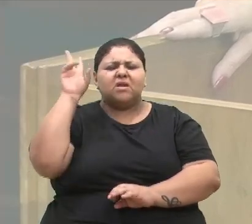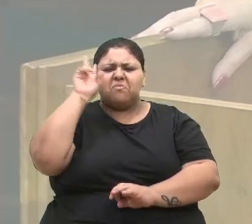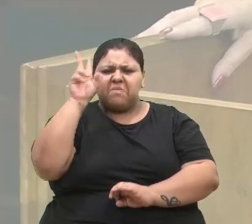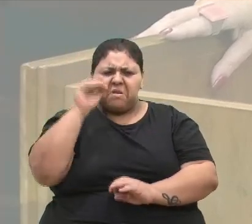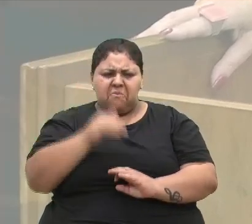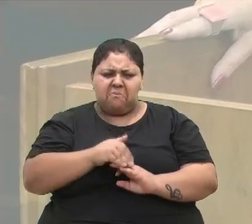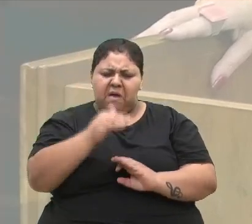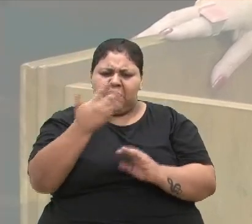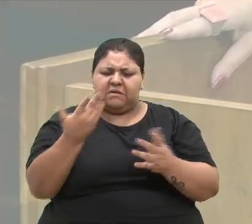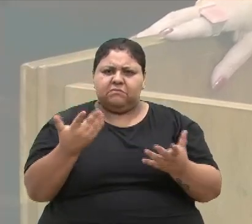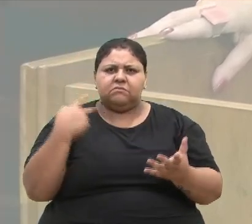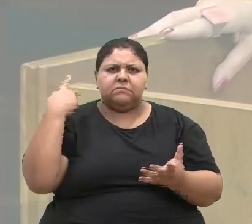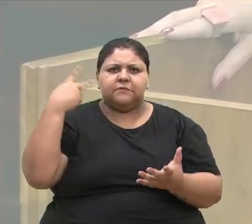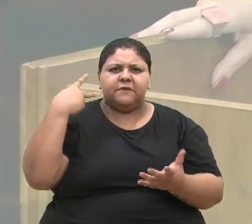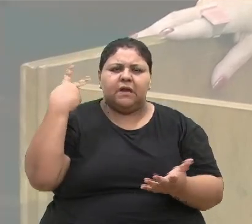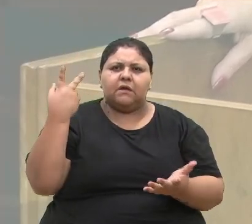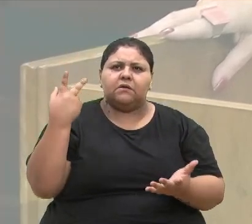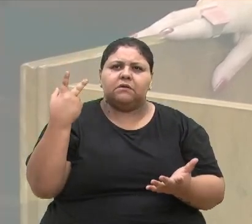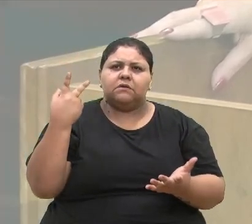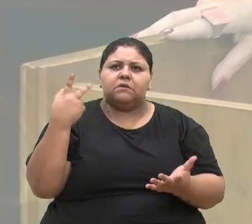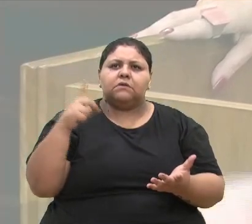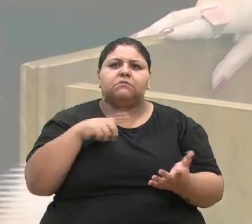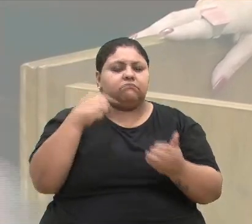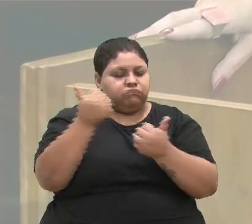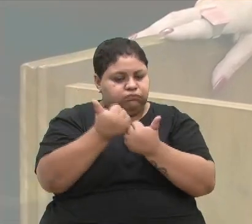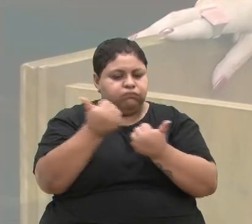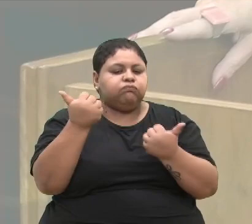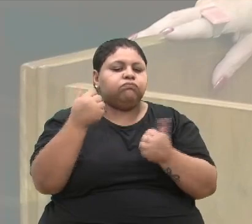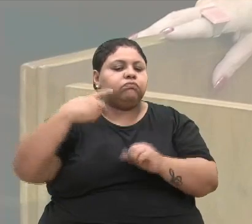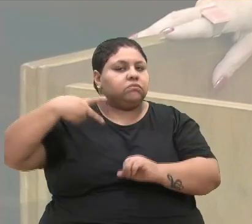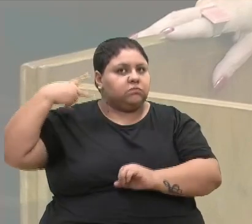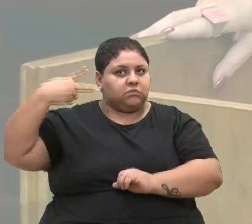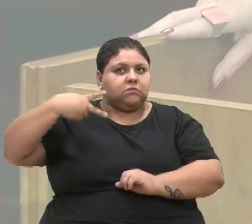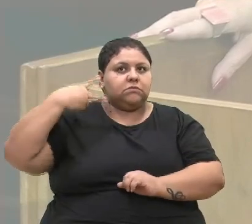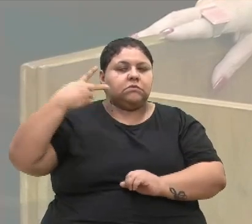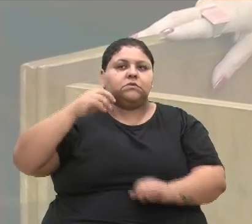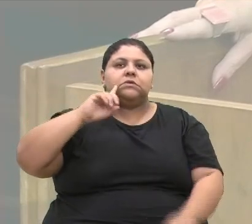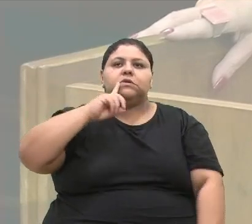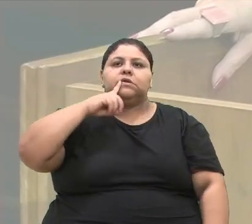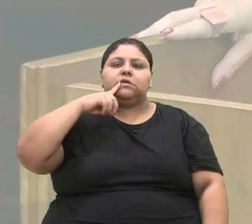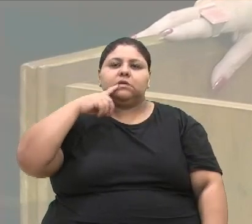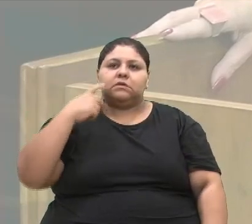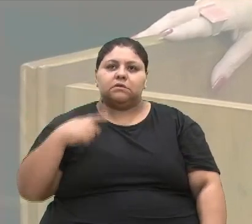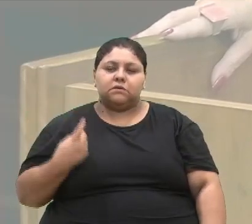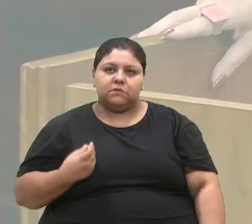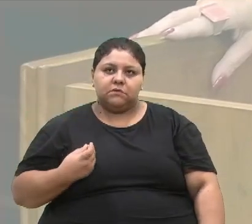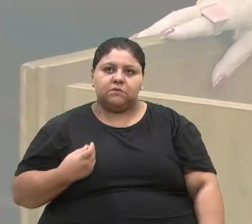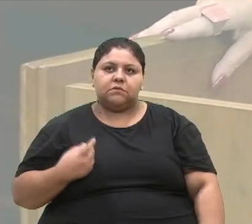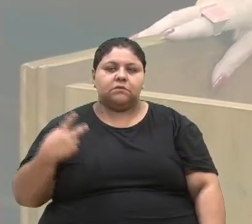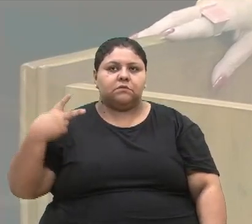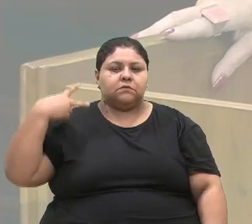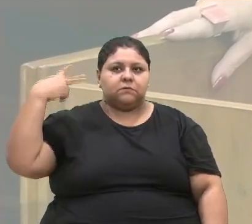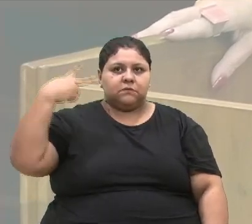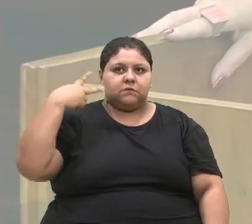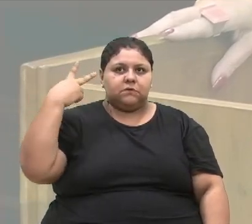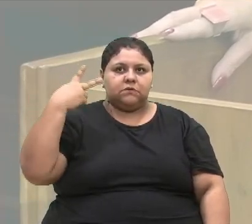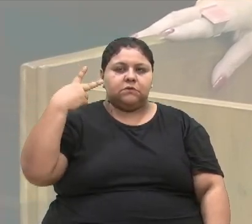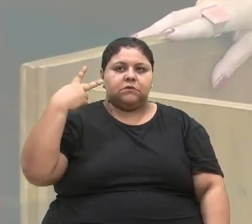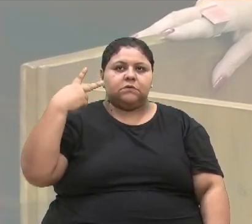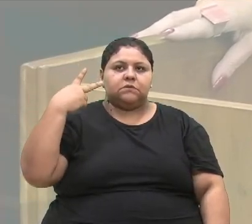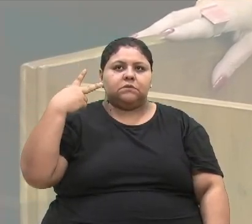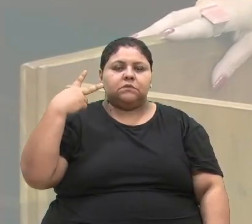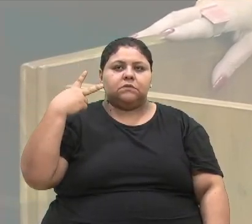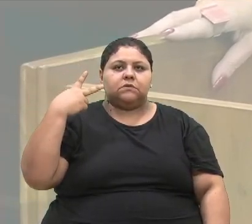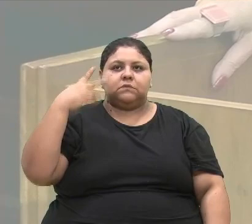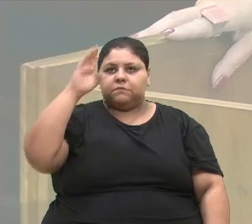mais algum vereador. Teve assessoria de vereadores da Gladys, do vereador Adriano Bressan,